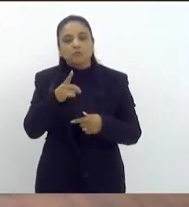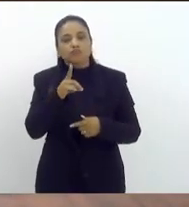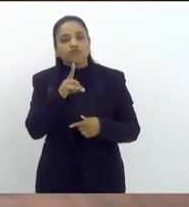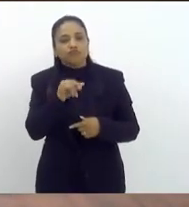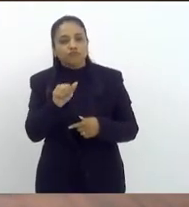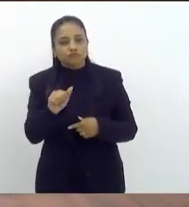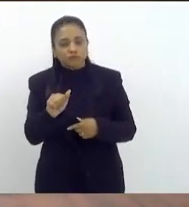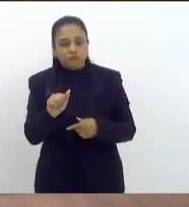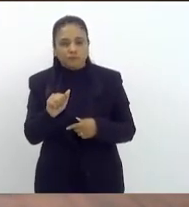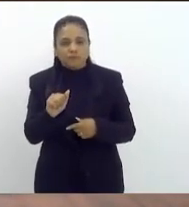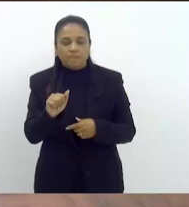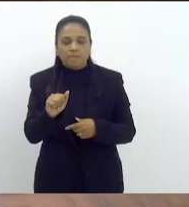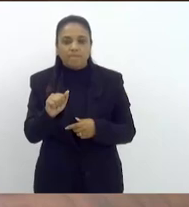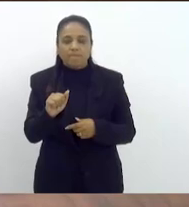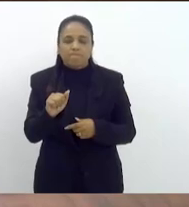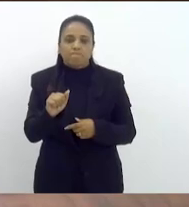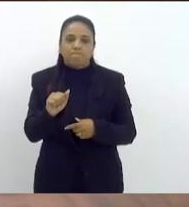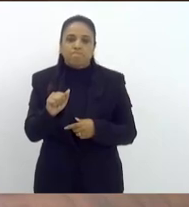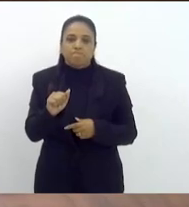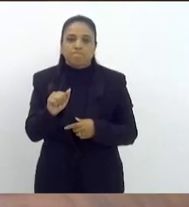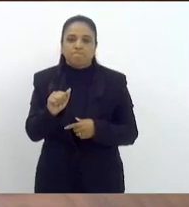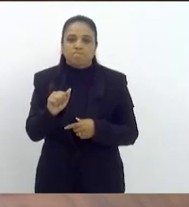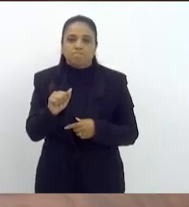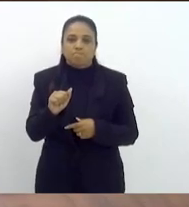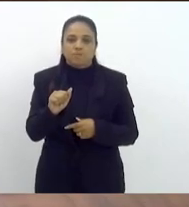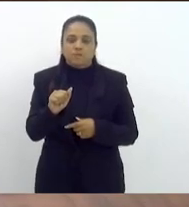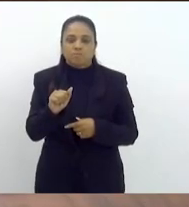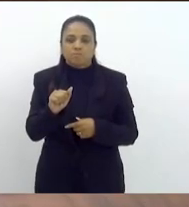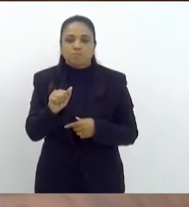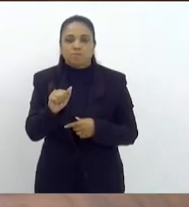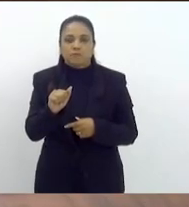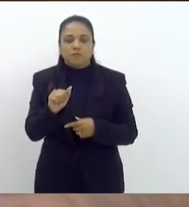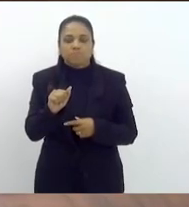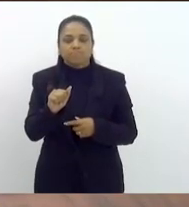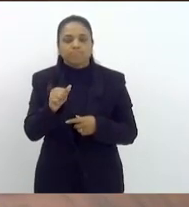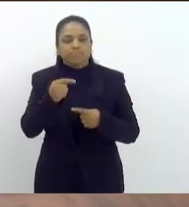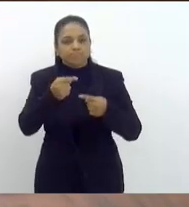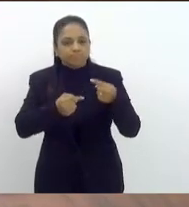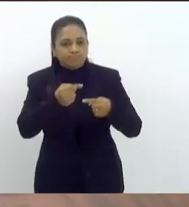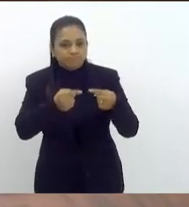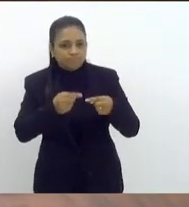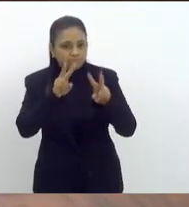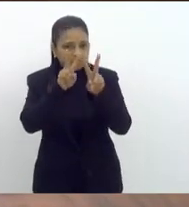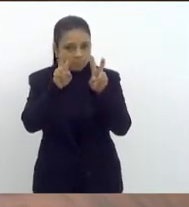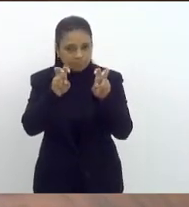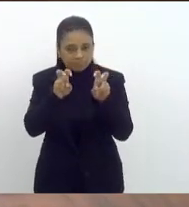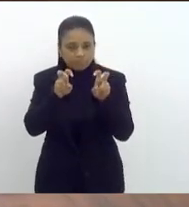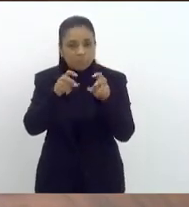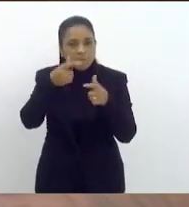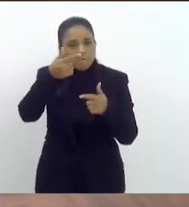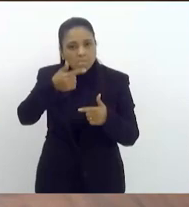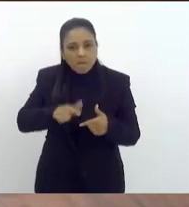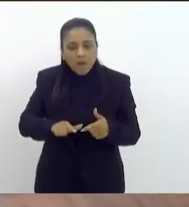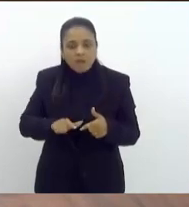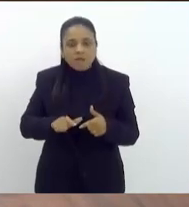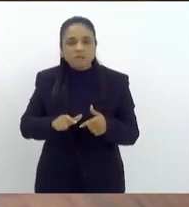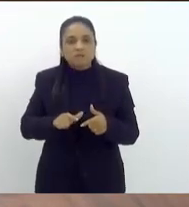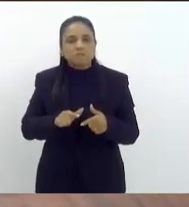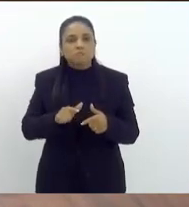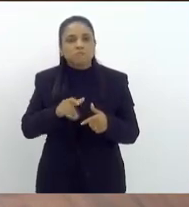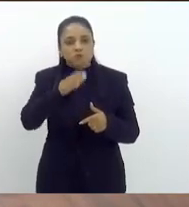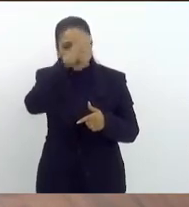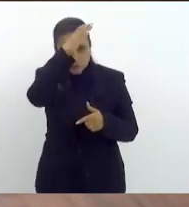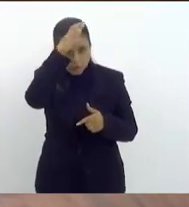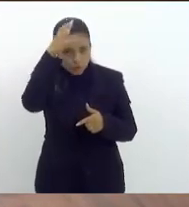um dia sequer a menos a gente tratando dessa matéria são mais pessoas mais consumidores aí